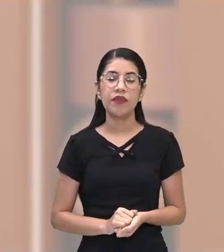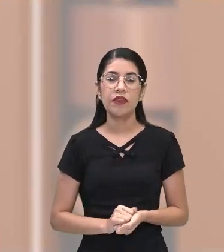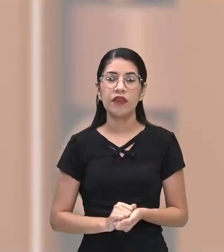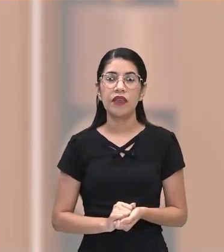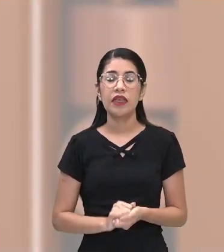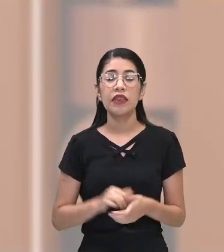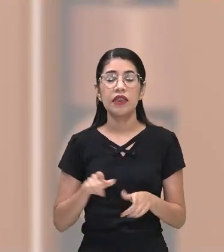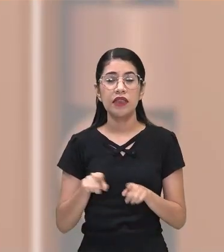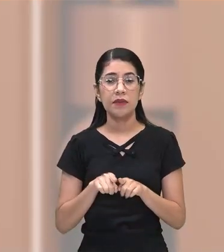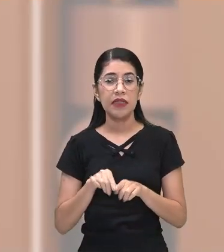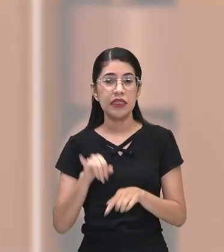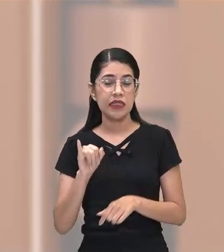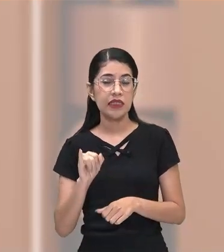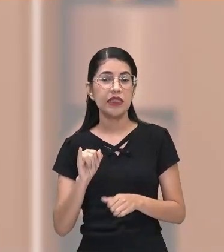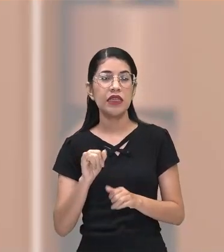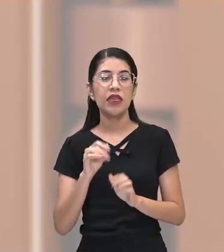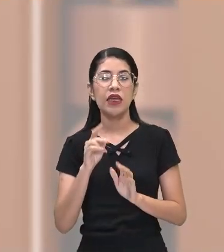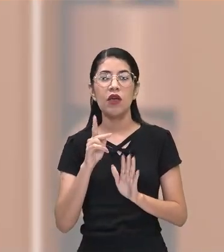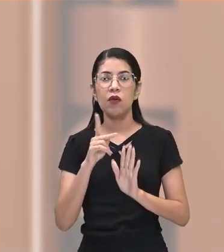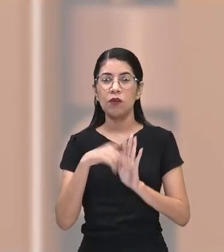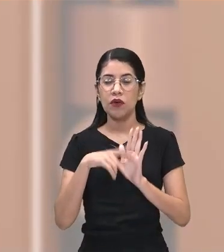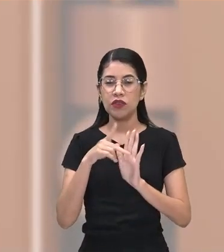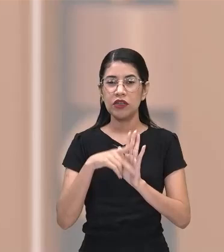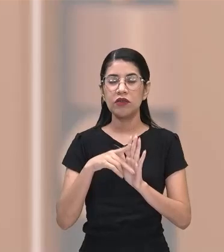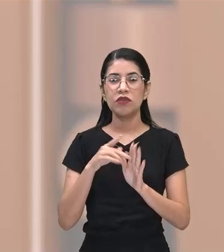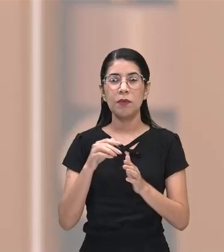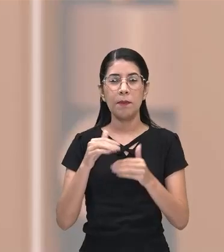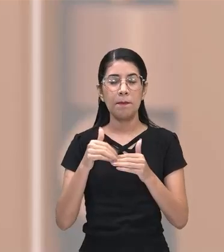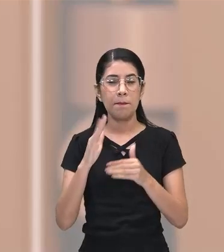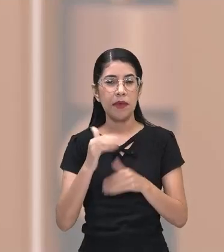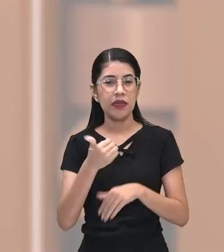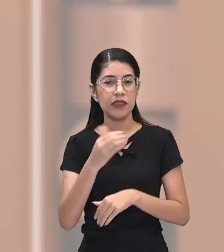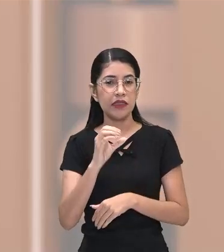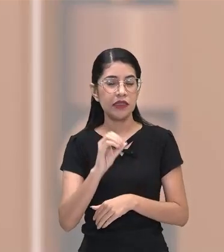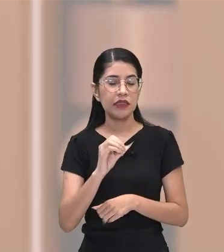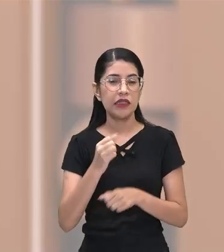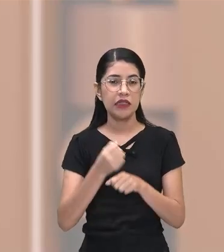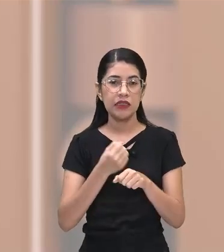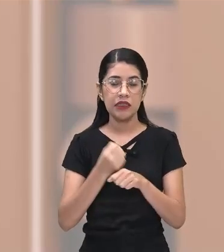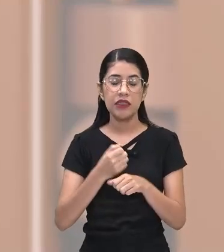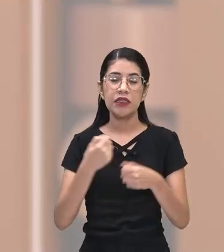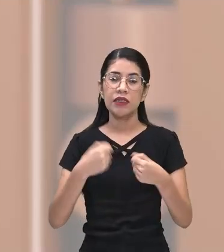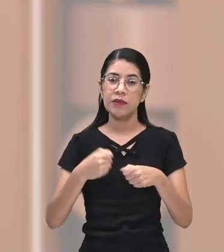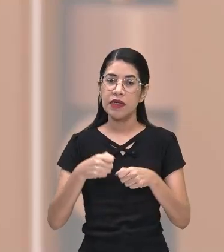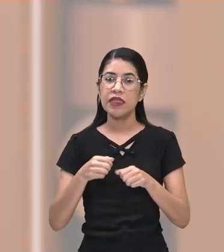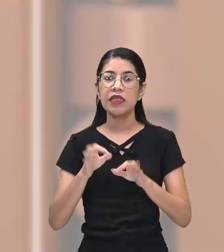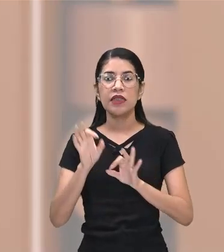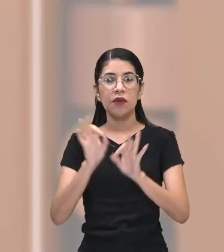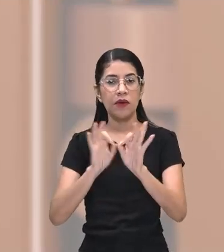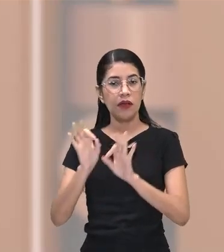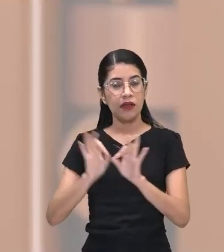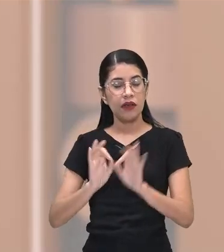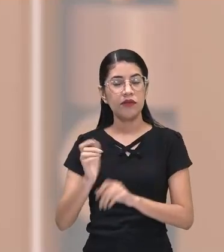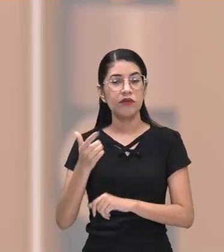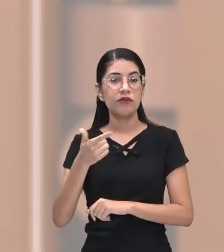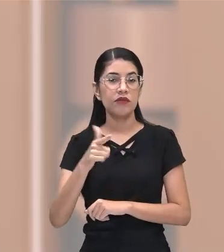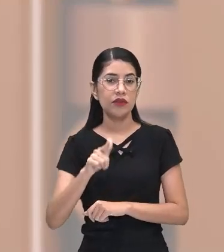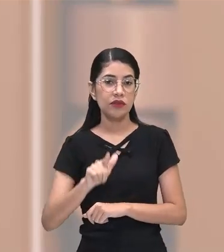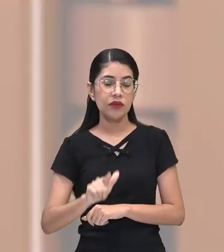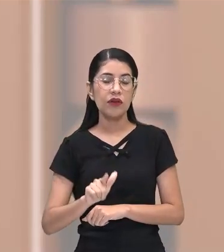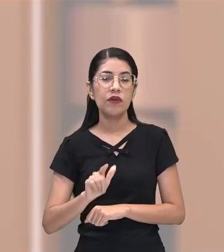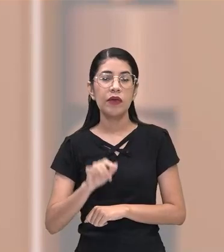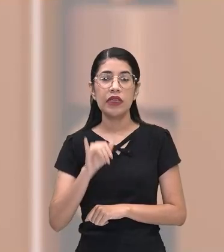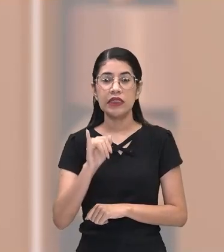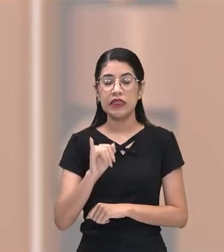diretor, ele tem mais de 10 anos, ele precisa ser revisado, ele precisa ser reformulado, né? Principalmente